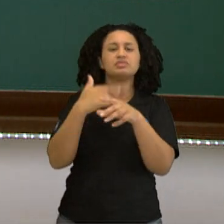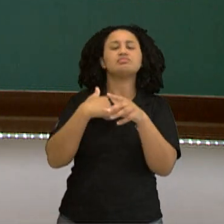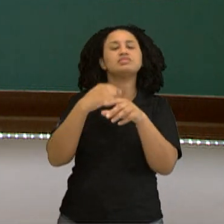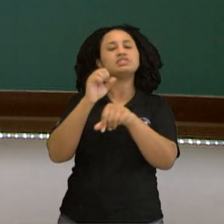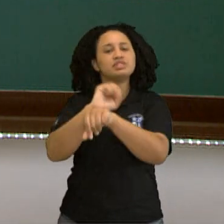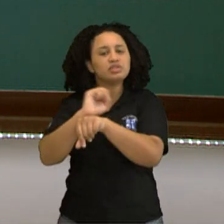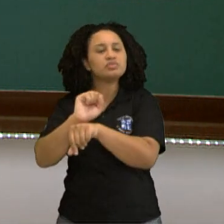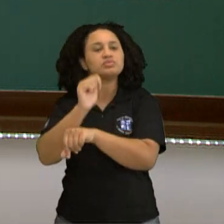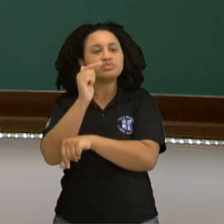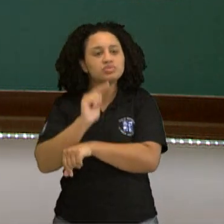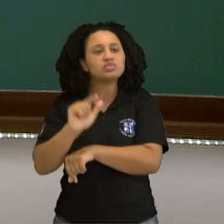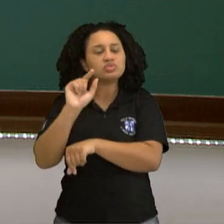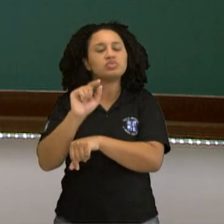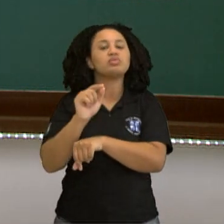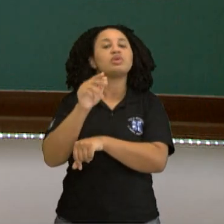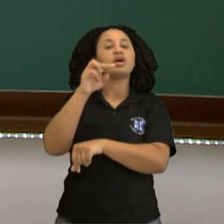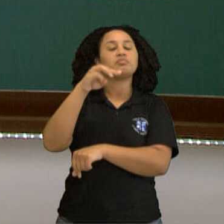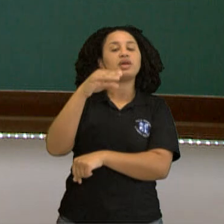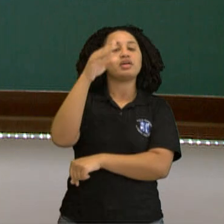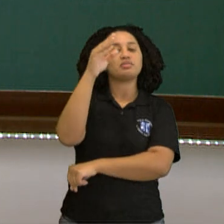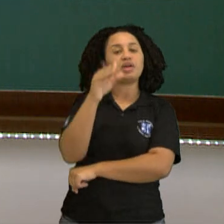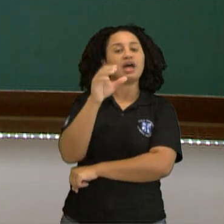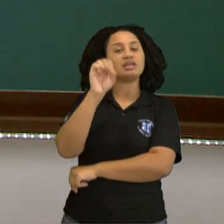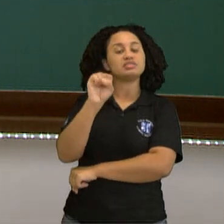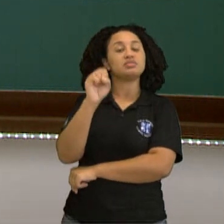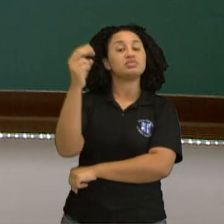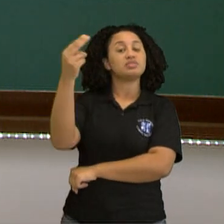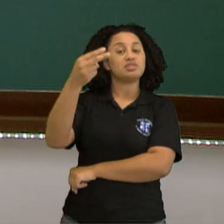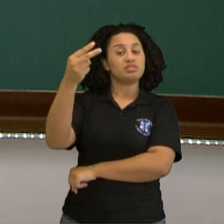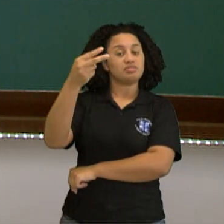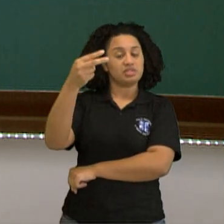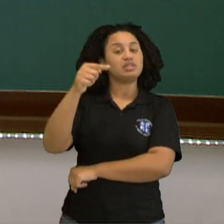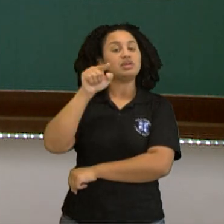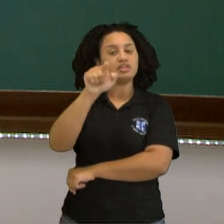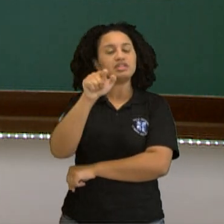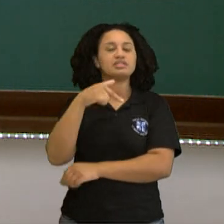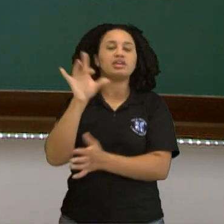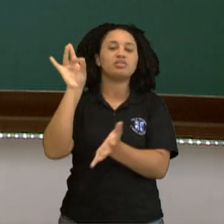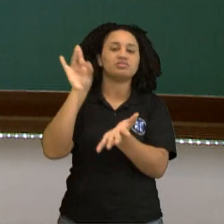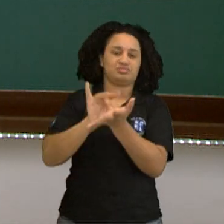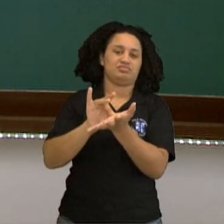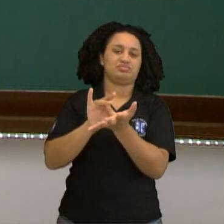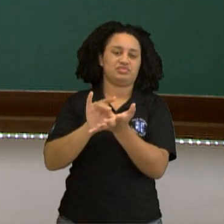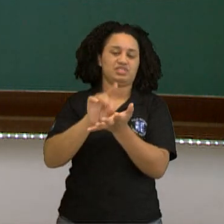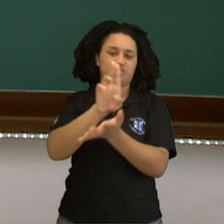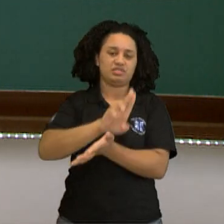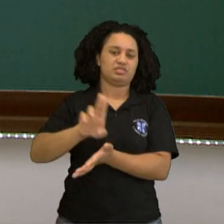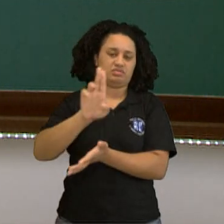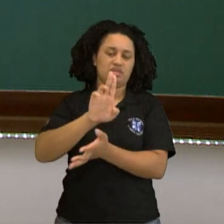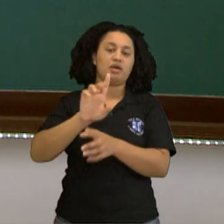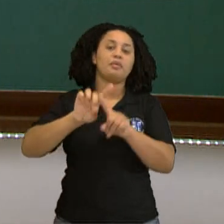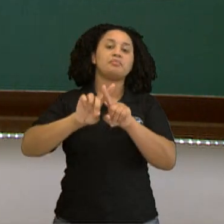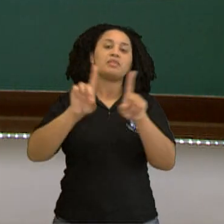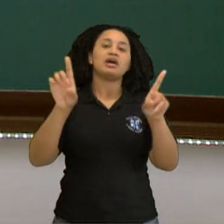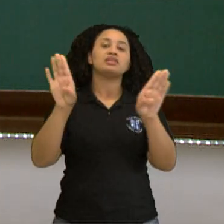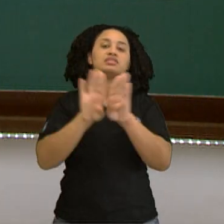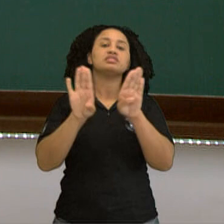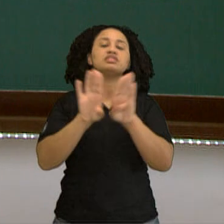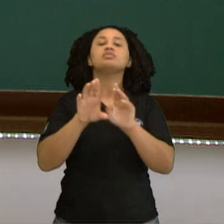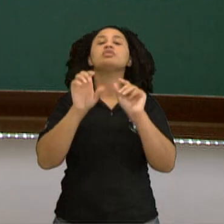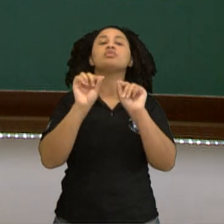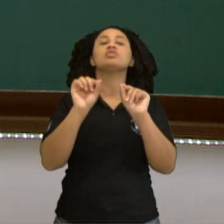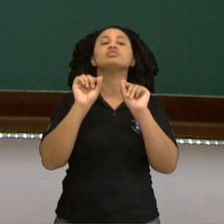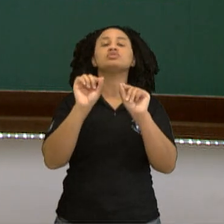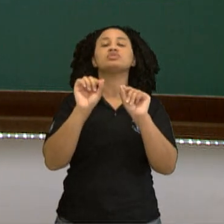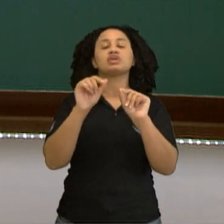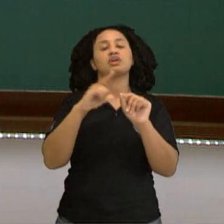fica metros barra segundo ao quadrado. Essa é a unidade oficial, certo? Mas também a gente tem que